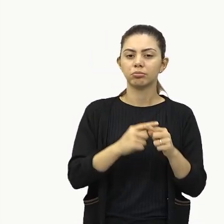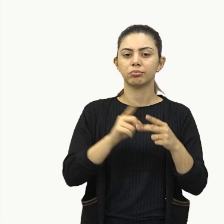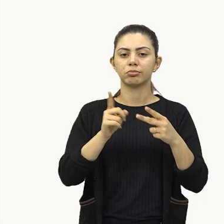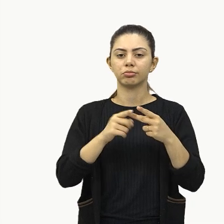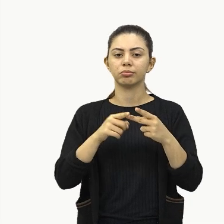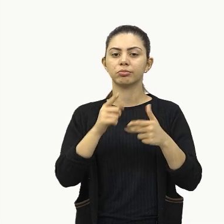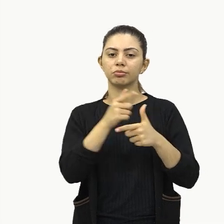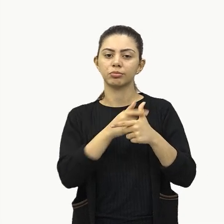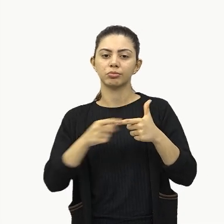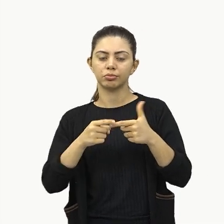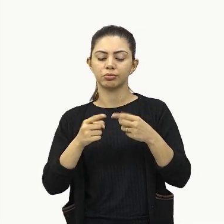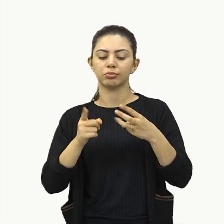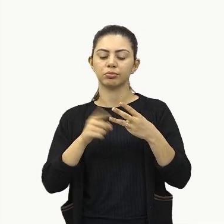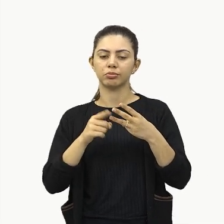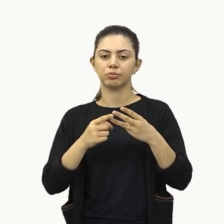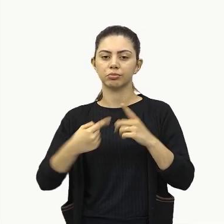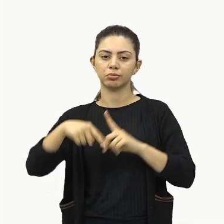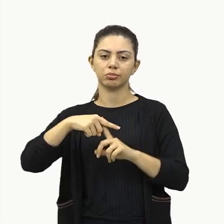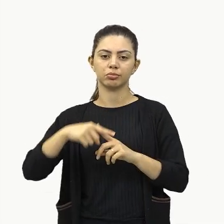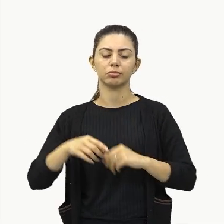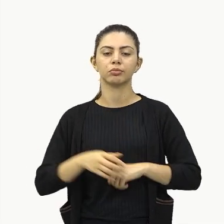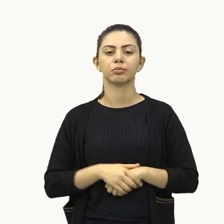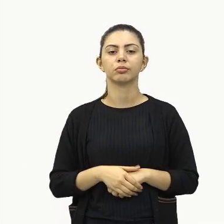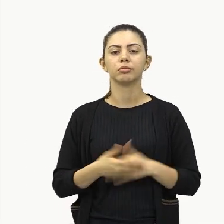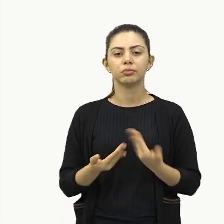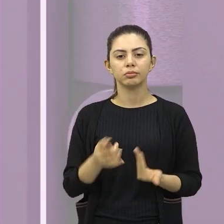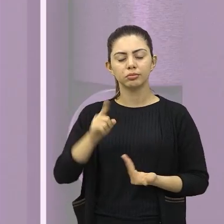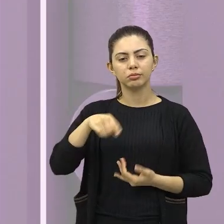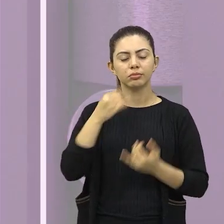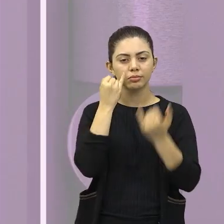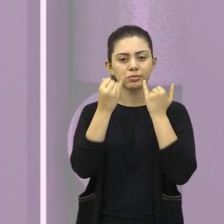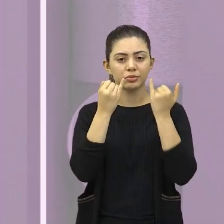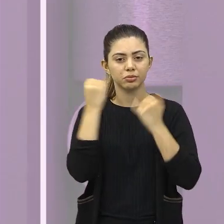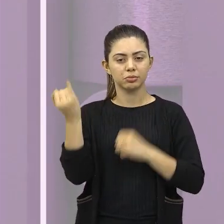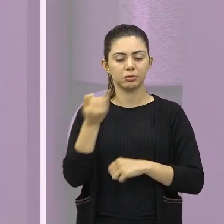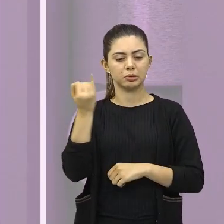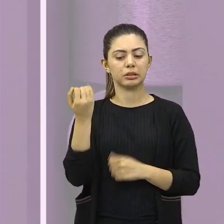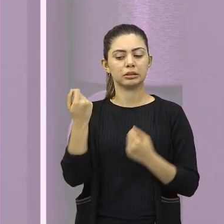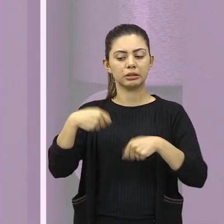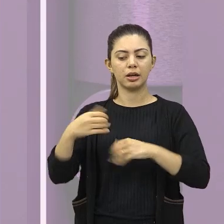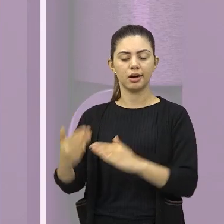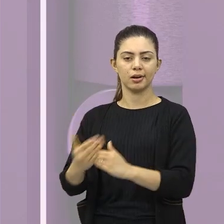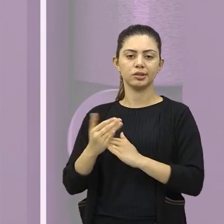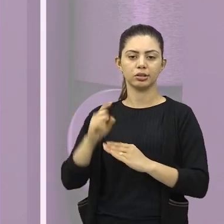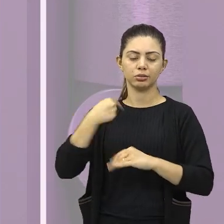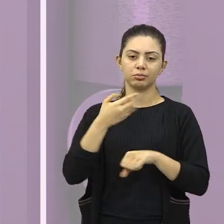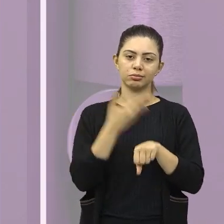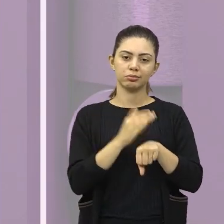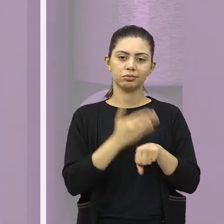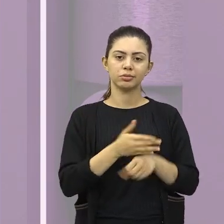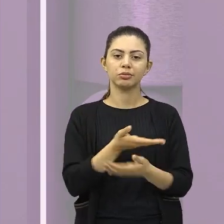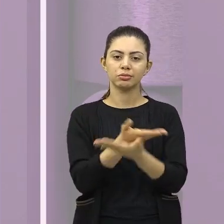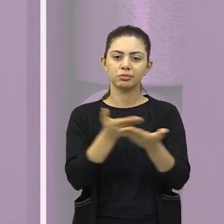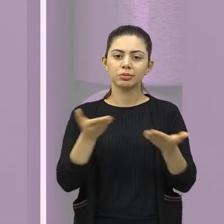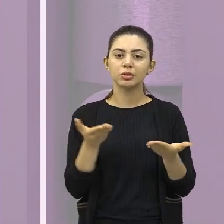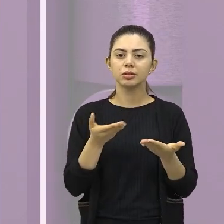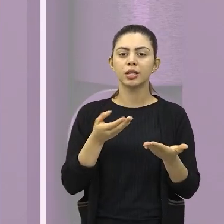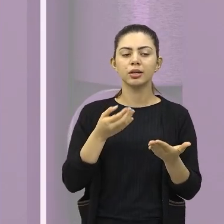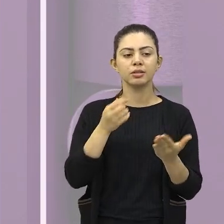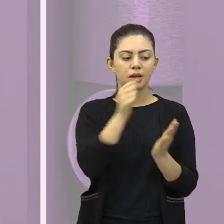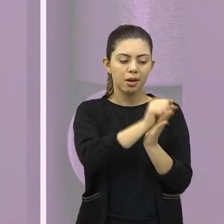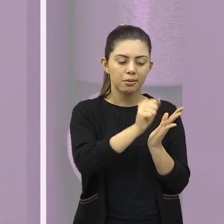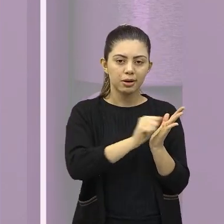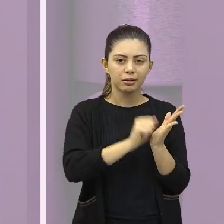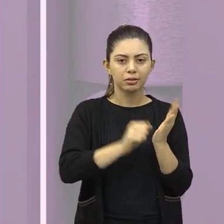operações, ok? Então, são esses detalhes que fazem diferença aí no nosso praticar. Espero que você tenha feito aí todas